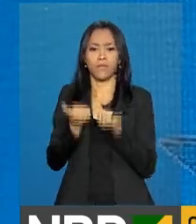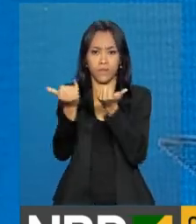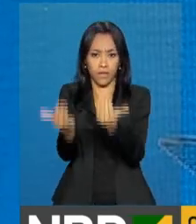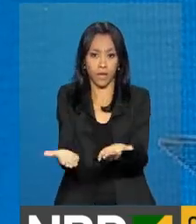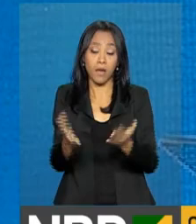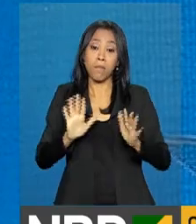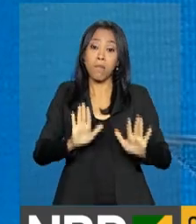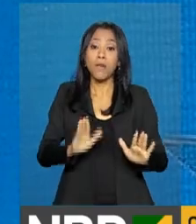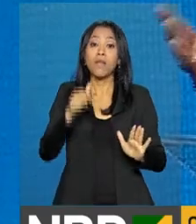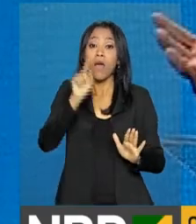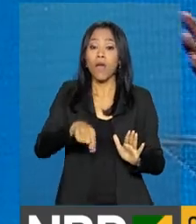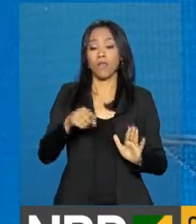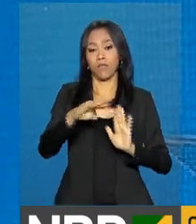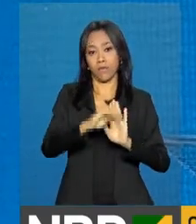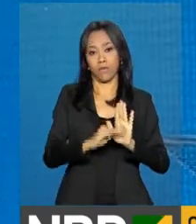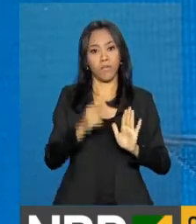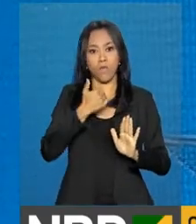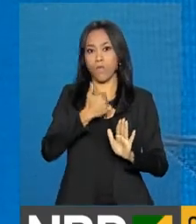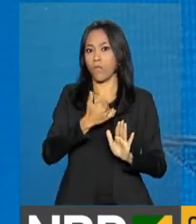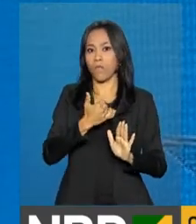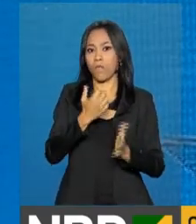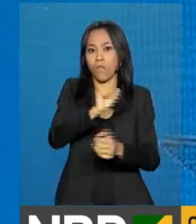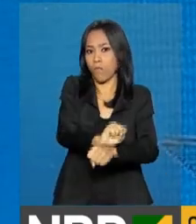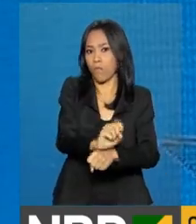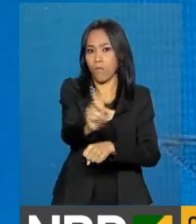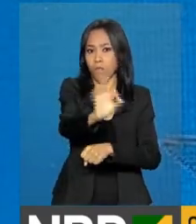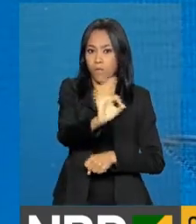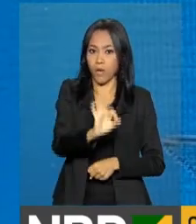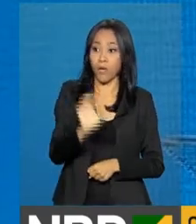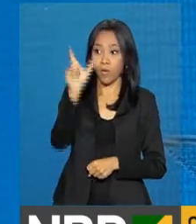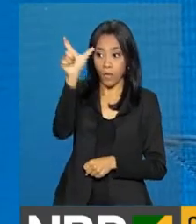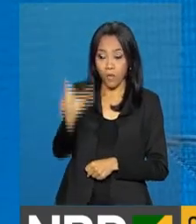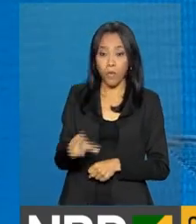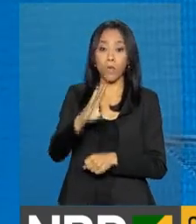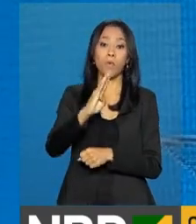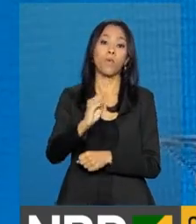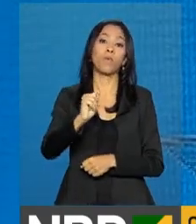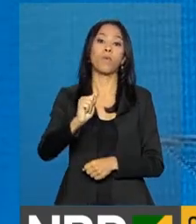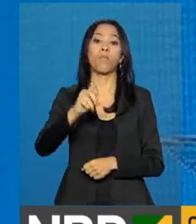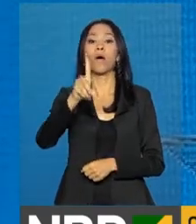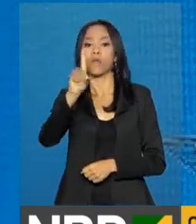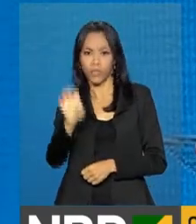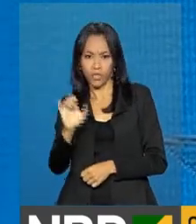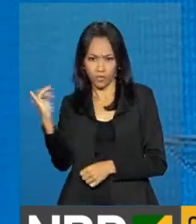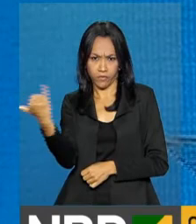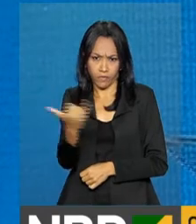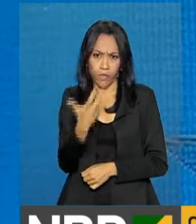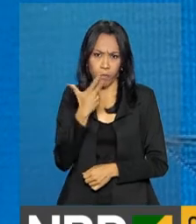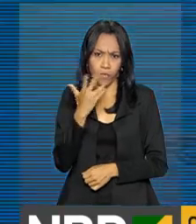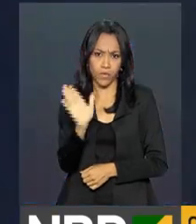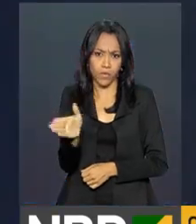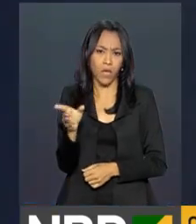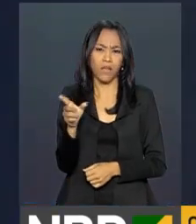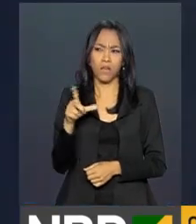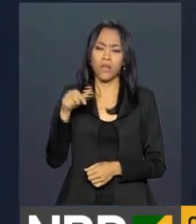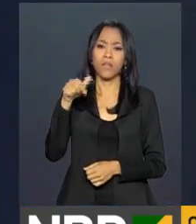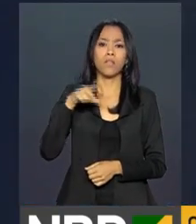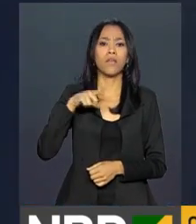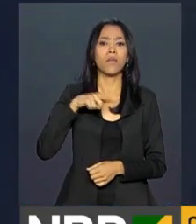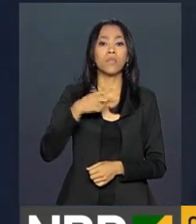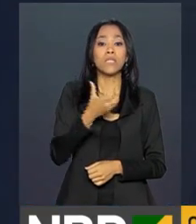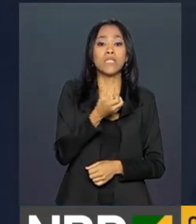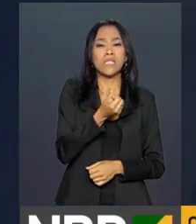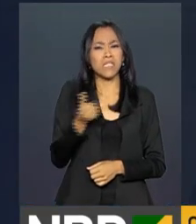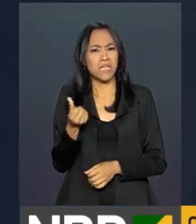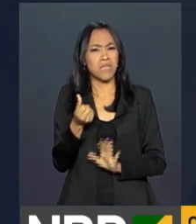que não parou. O nosso Baldi revela que só neste ano, né, Baldi, nós teremos cerca de 600